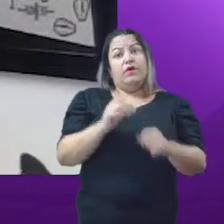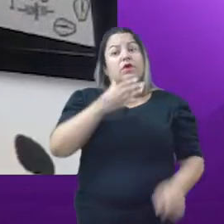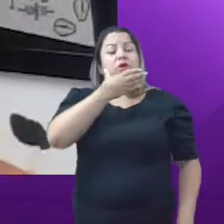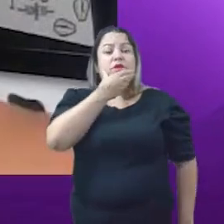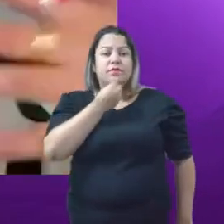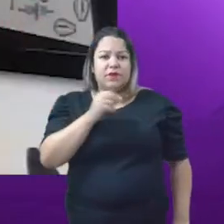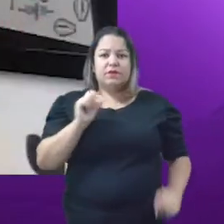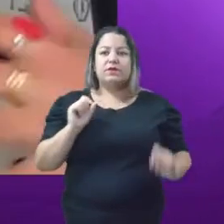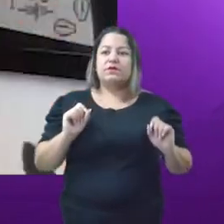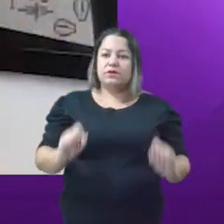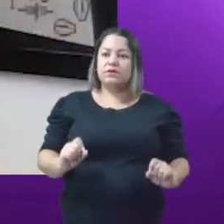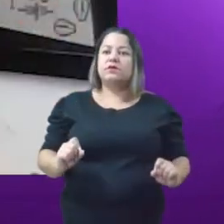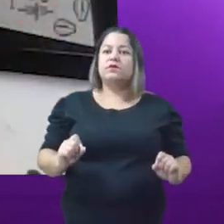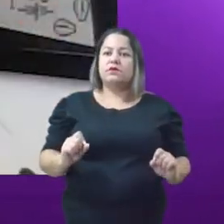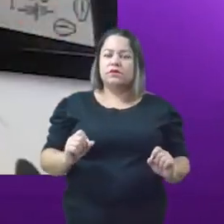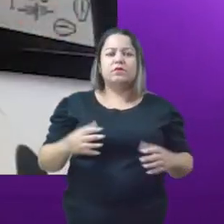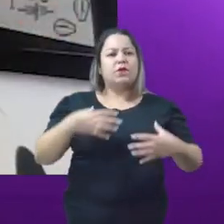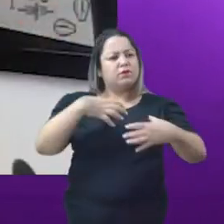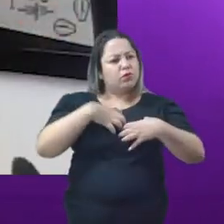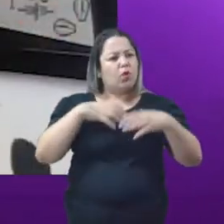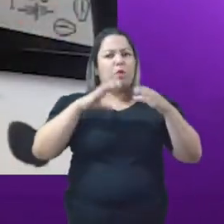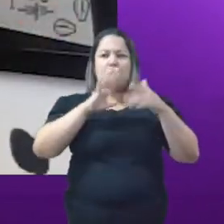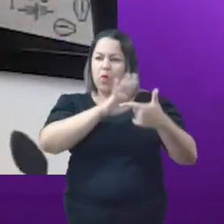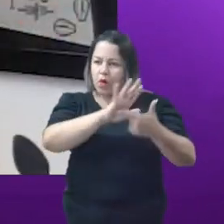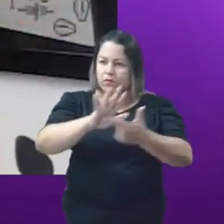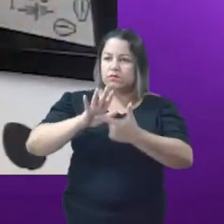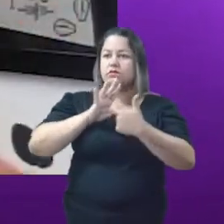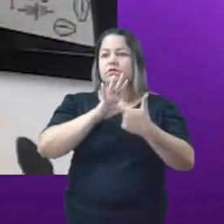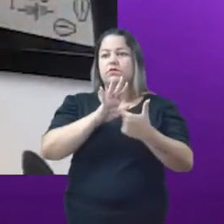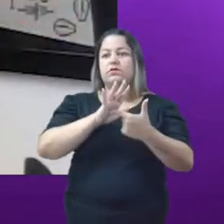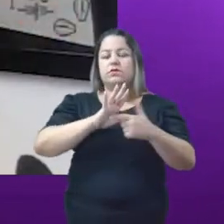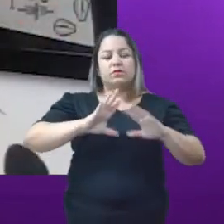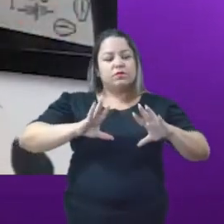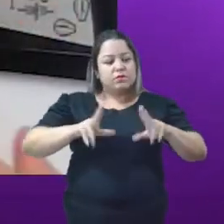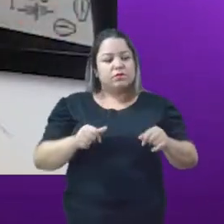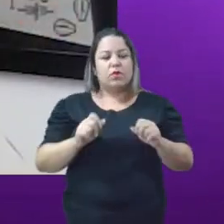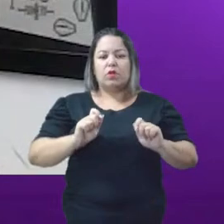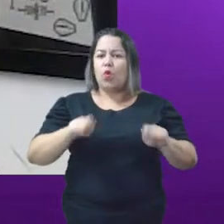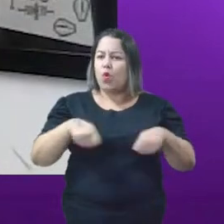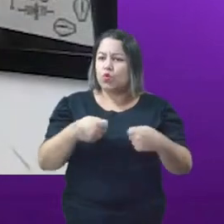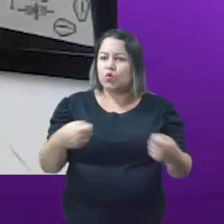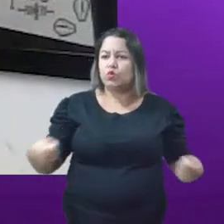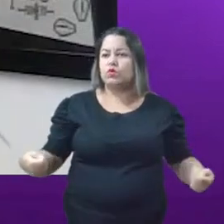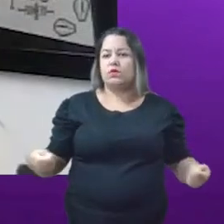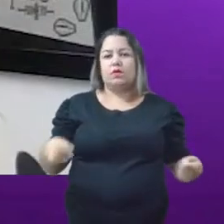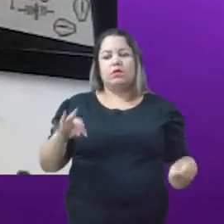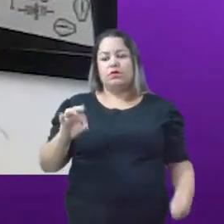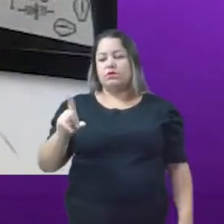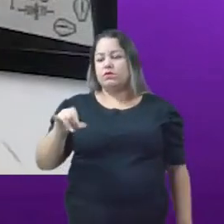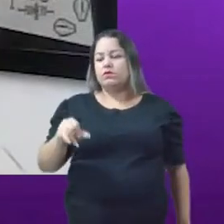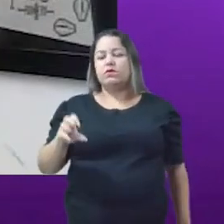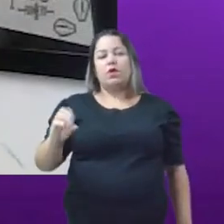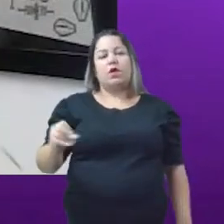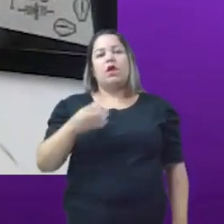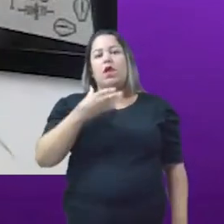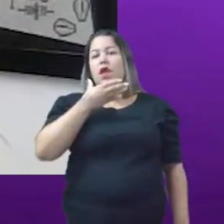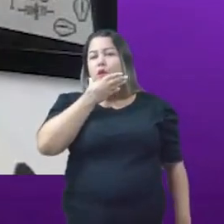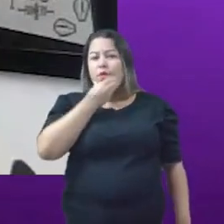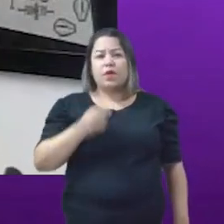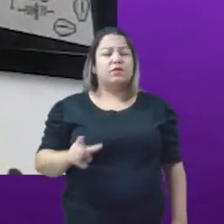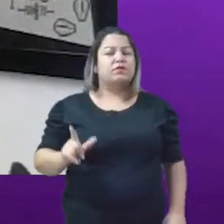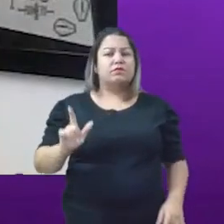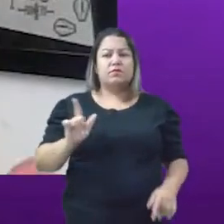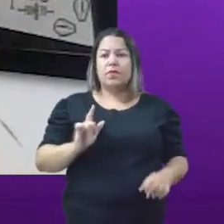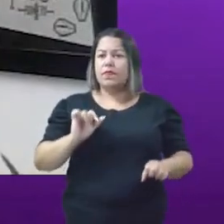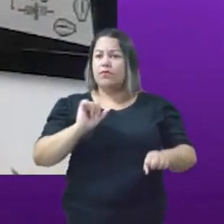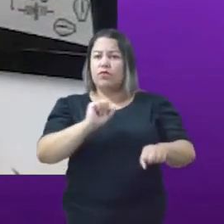de fato, performem sentimentos, sabe? Todos esses símbolos, né, tóxicos do que é ser homem, que eles sejam desconstruídos,